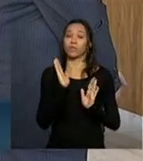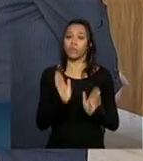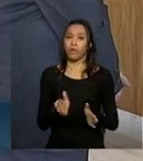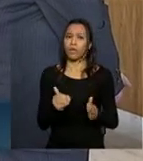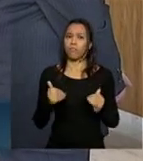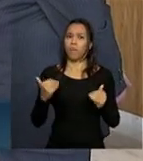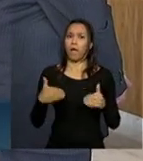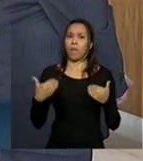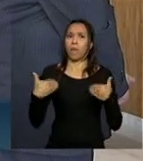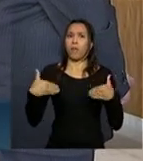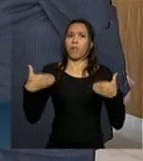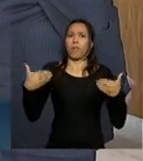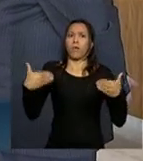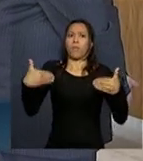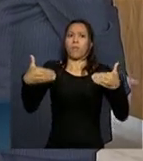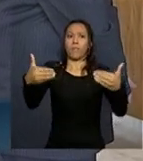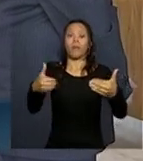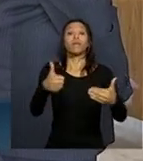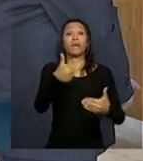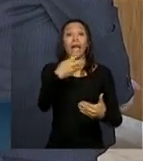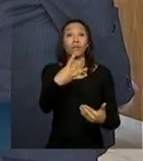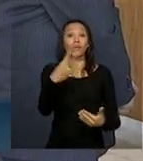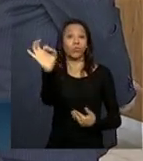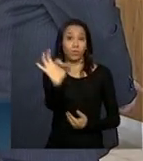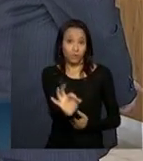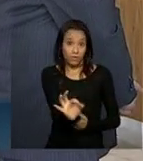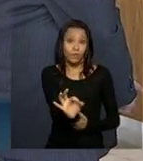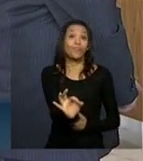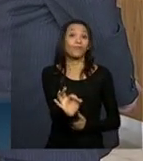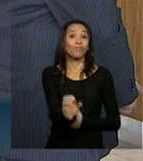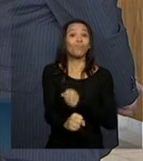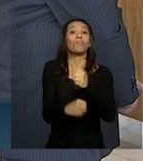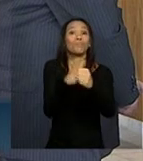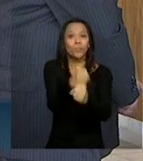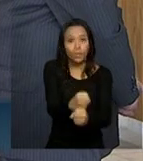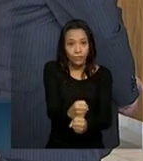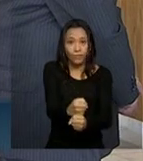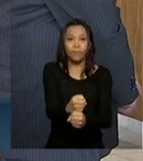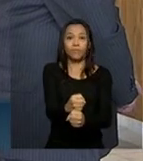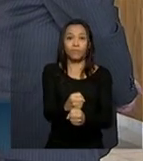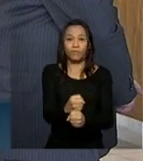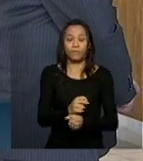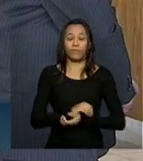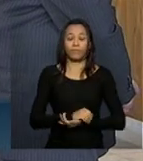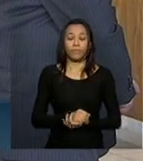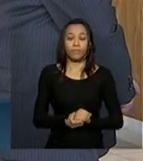vem crescendo a uma média de 14% ao ano.